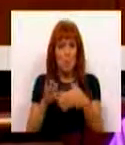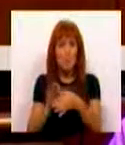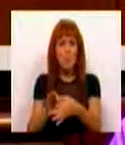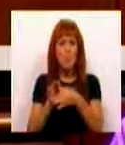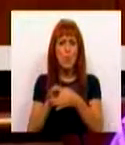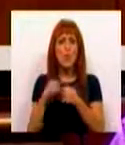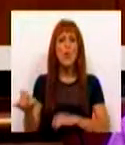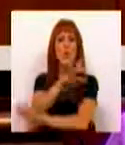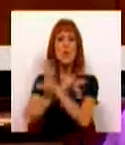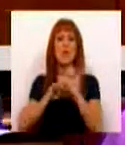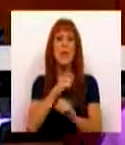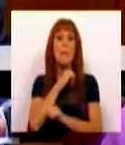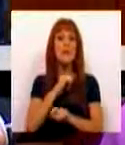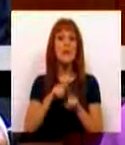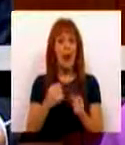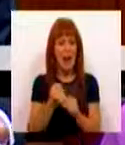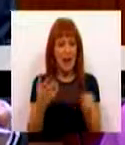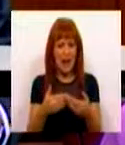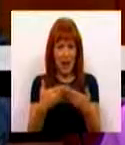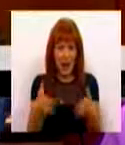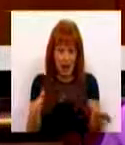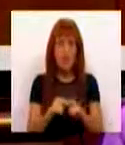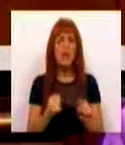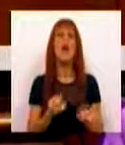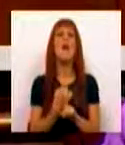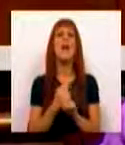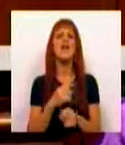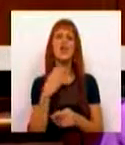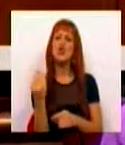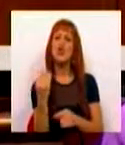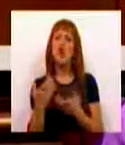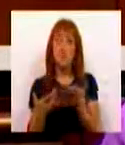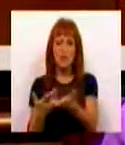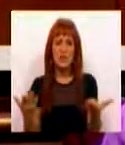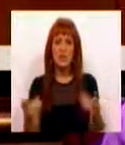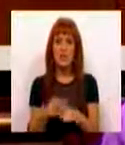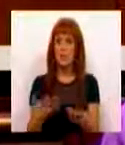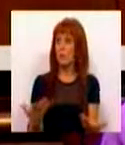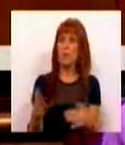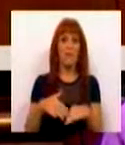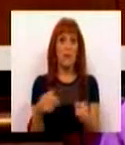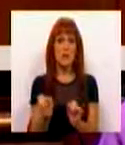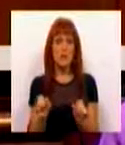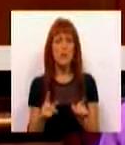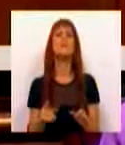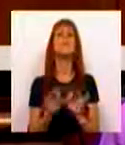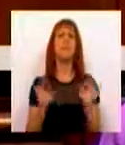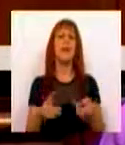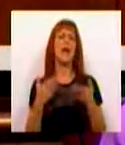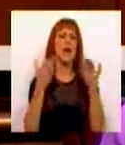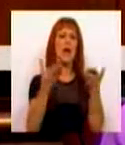europeu que permita ativar um conjunto de jovens que estão desativados e de forma